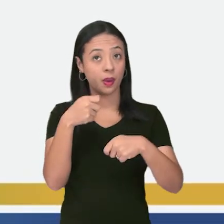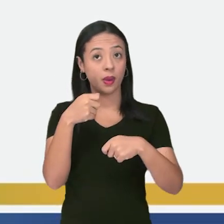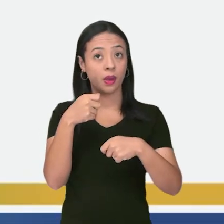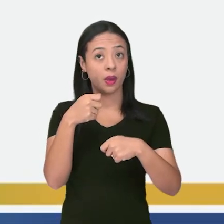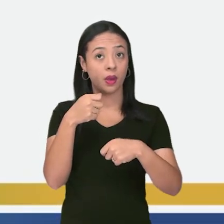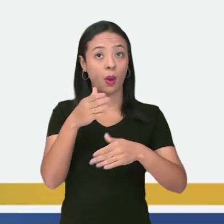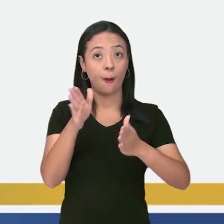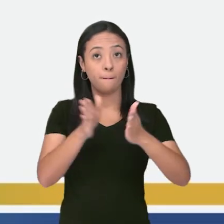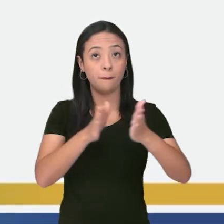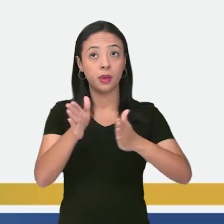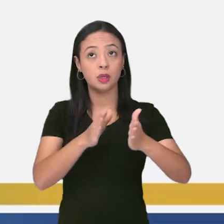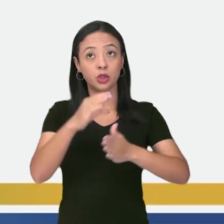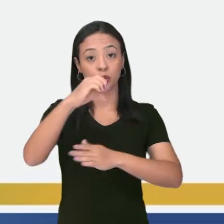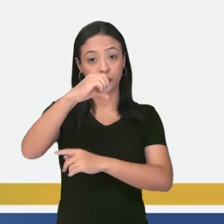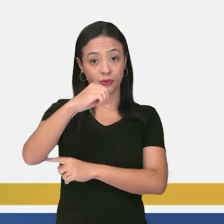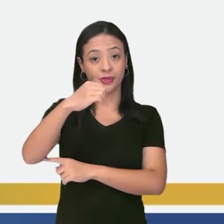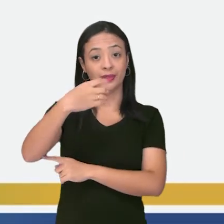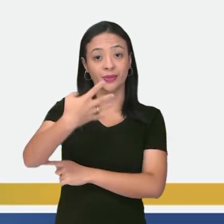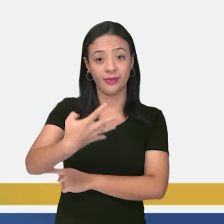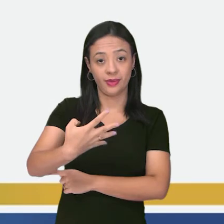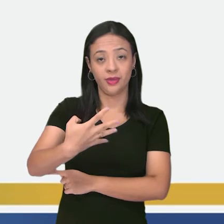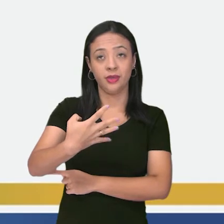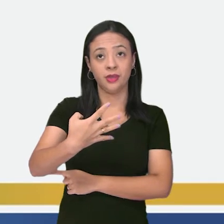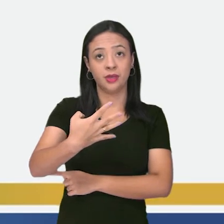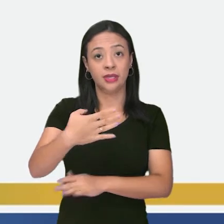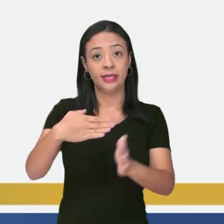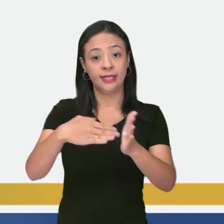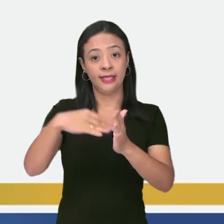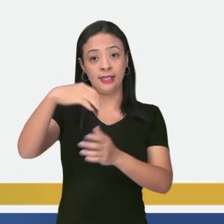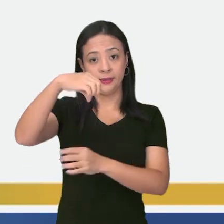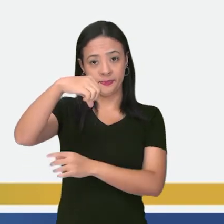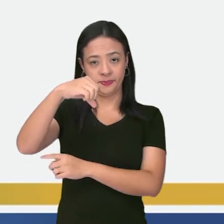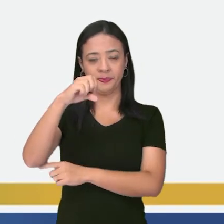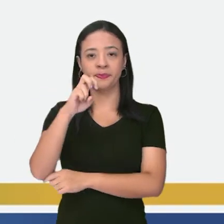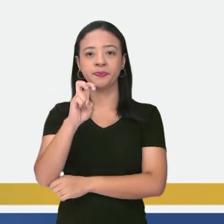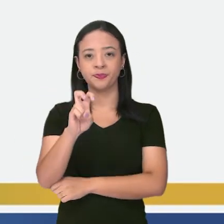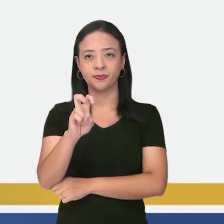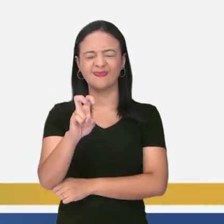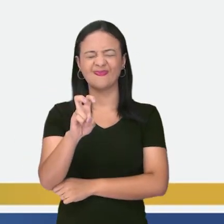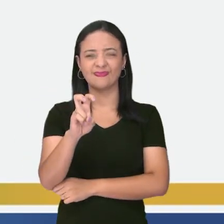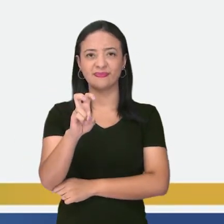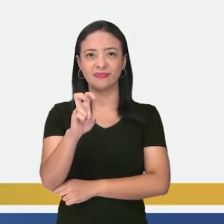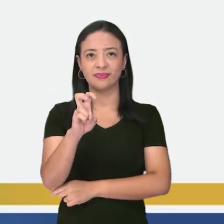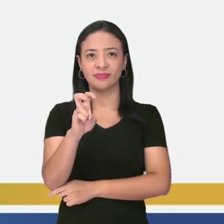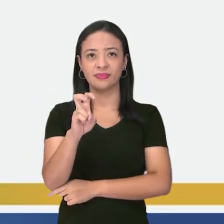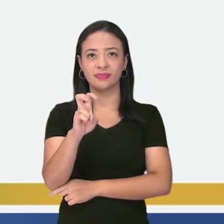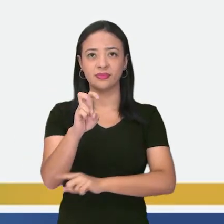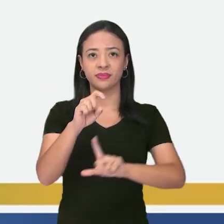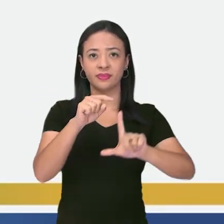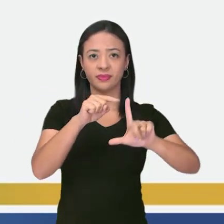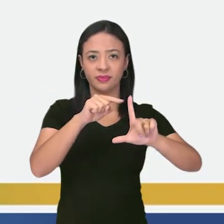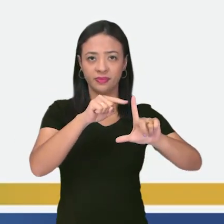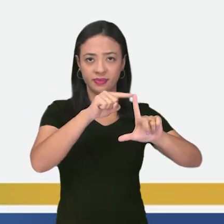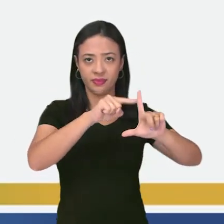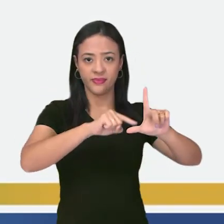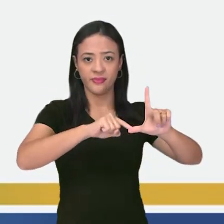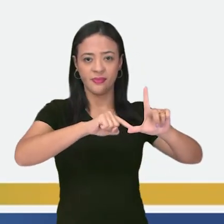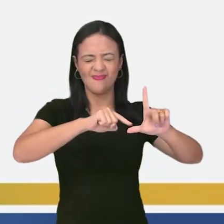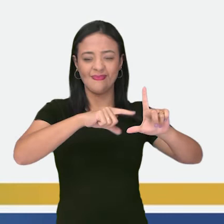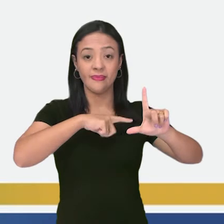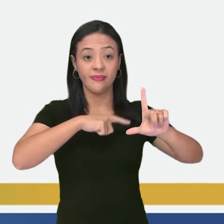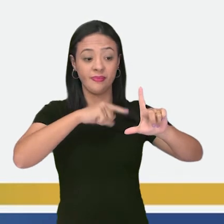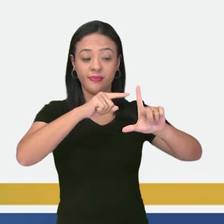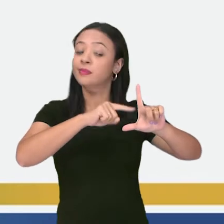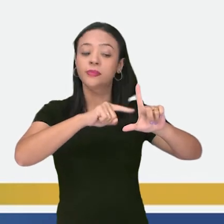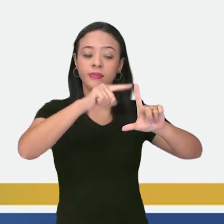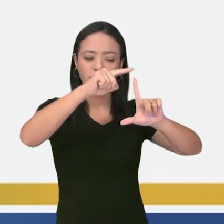período de 94 a 95, o gráfico ele tem uma decrescente,